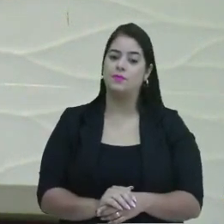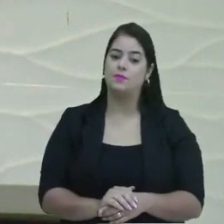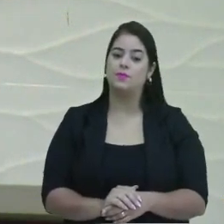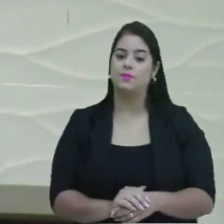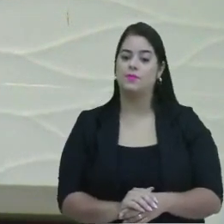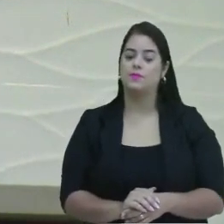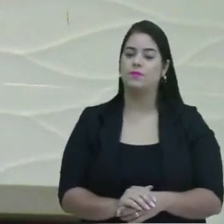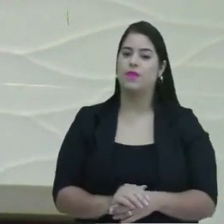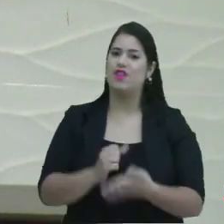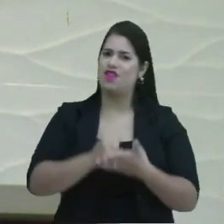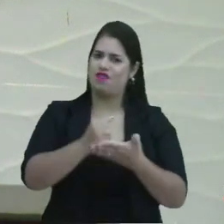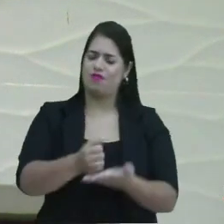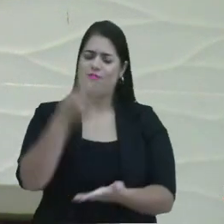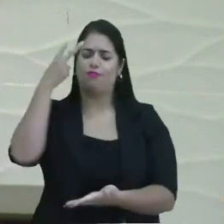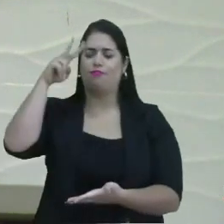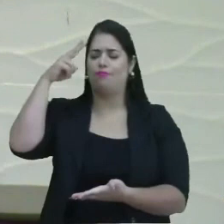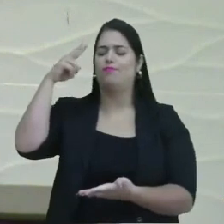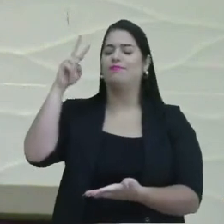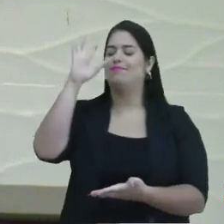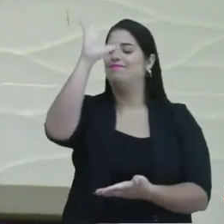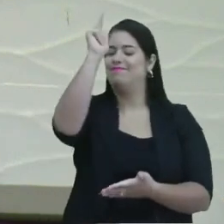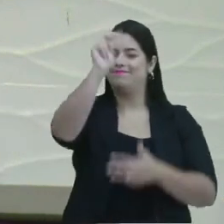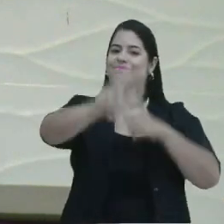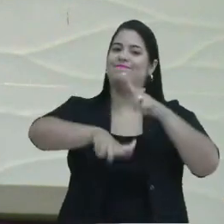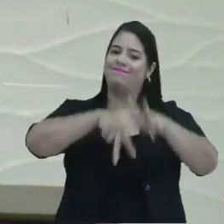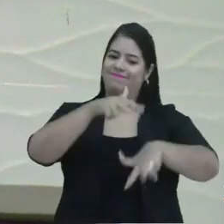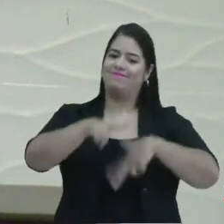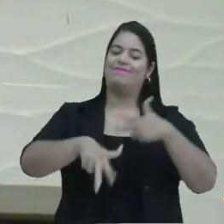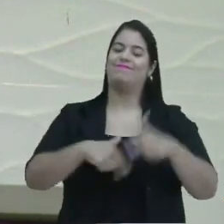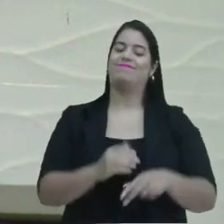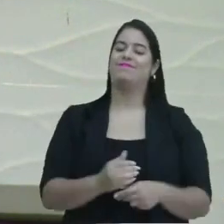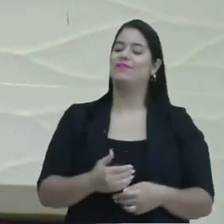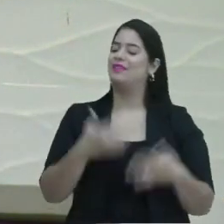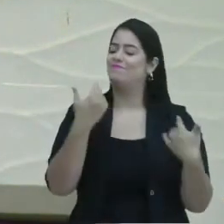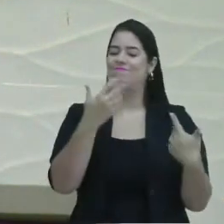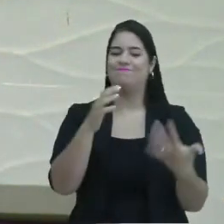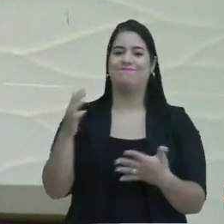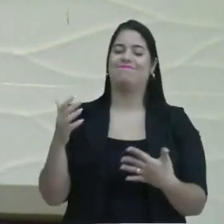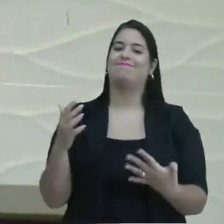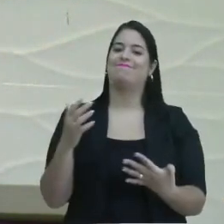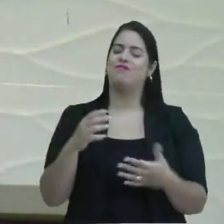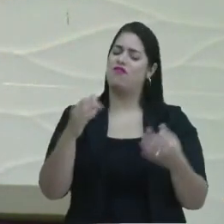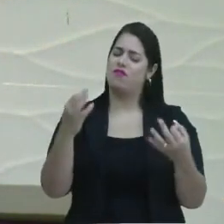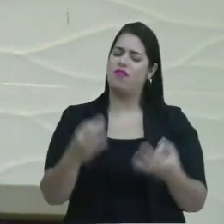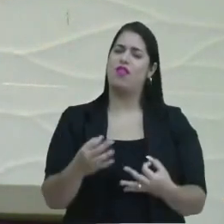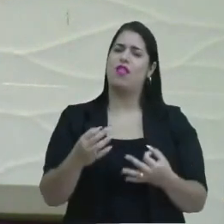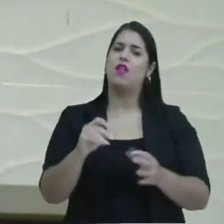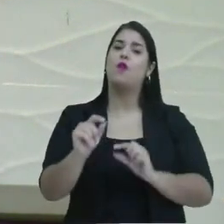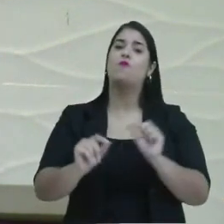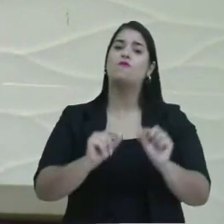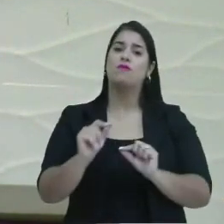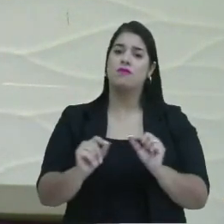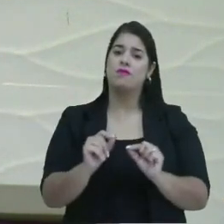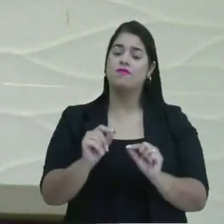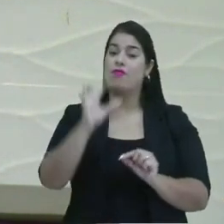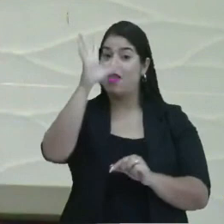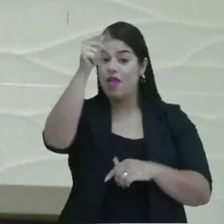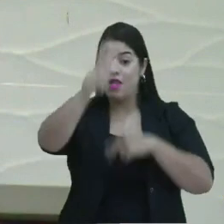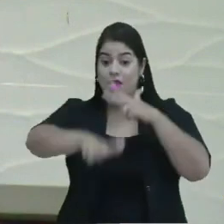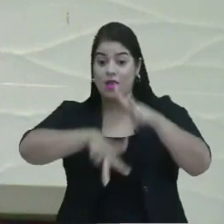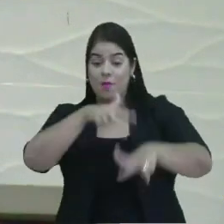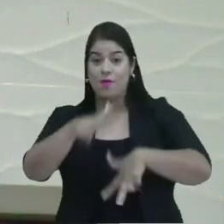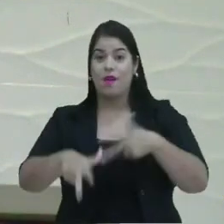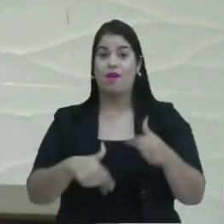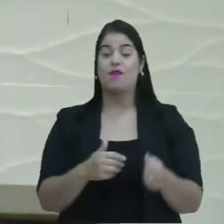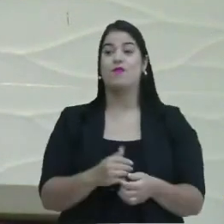uma contribuição histórica para o nosso município. Quero externar aqui meus parabéns e tenho certeza que São Bento do Una, a